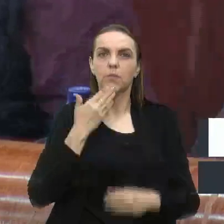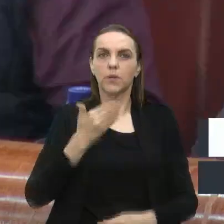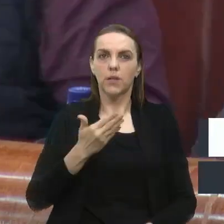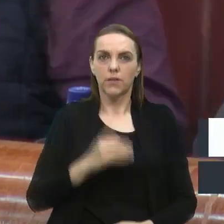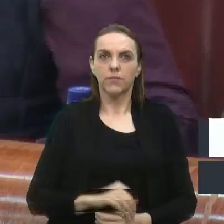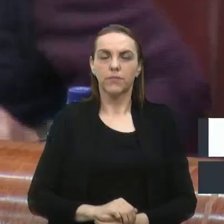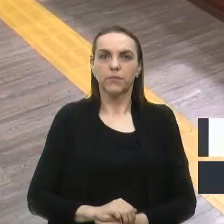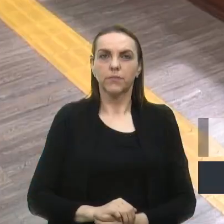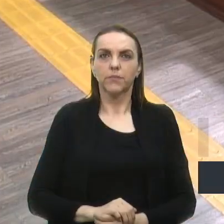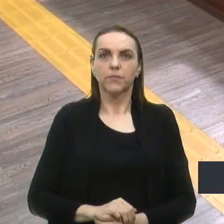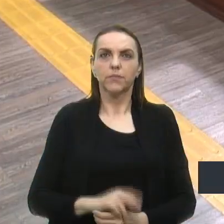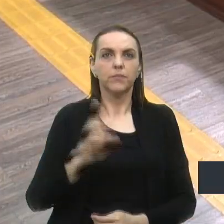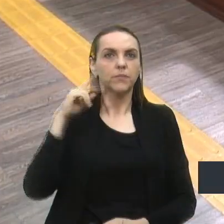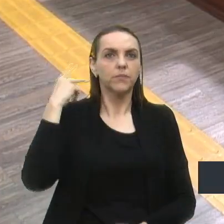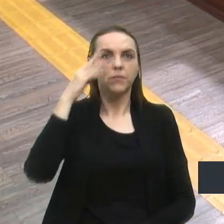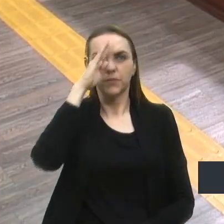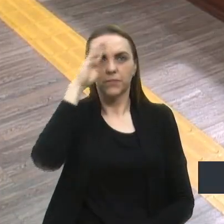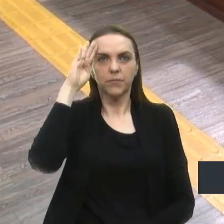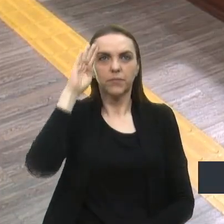Bressan.